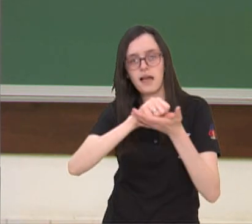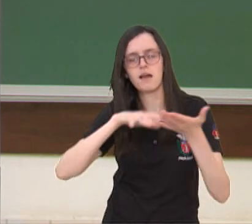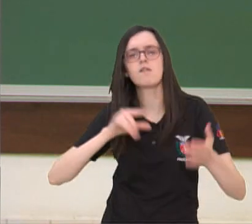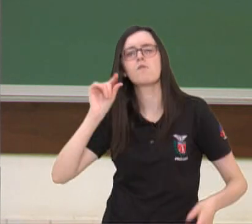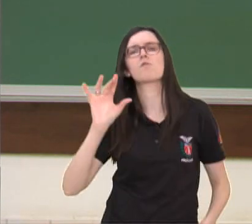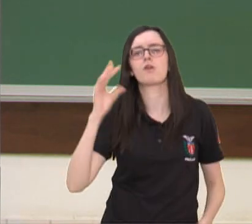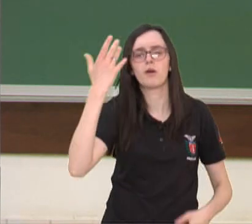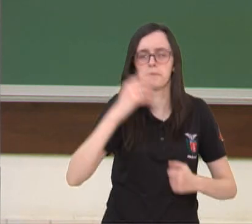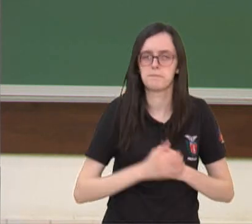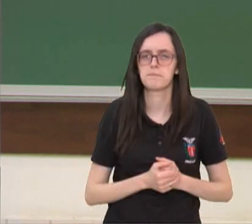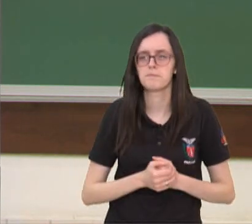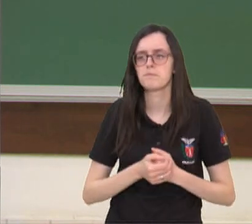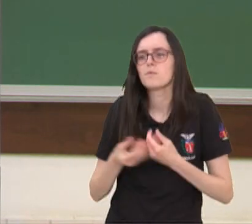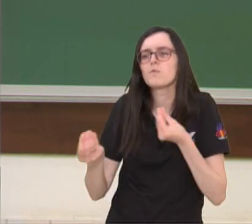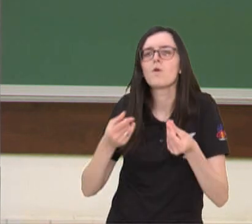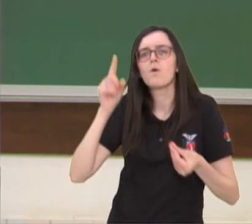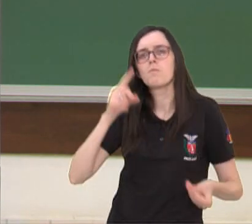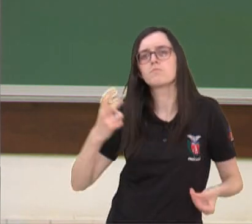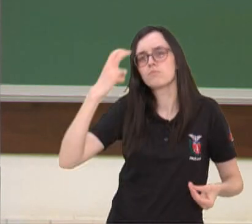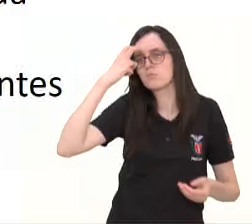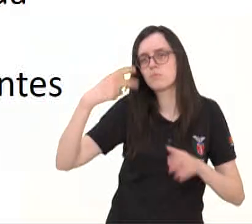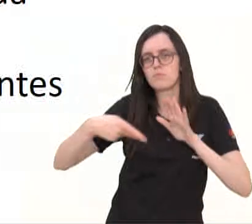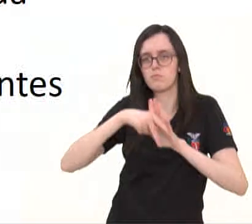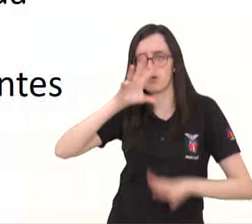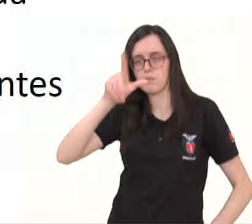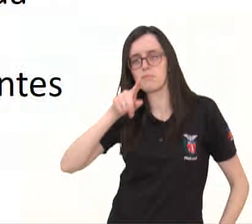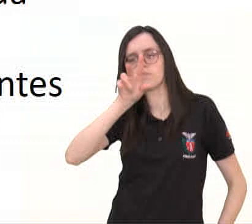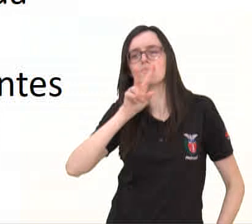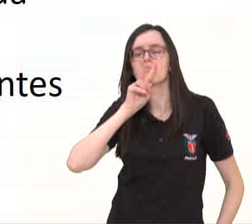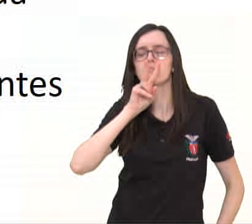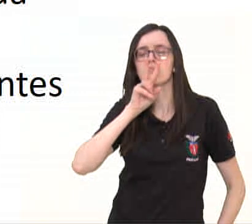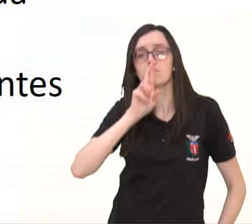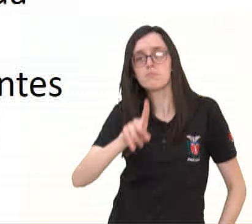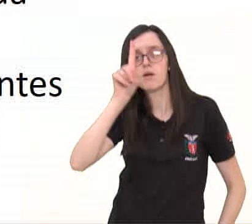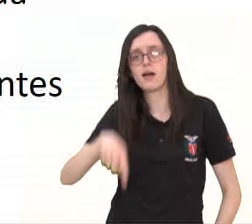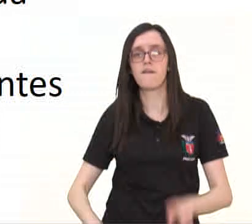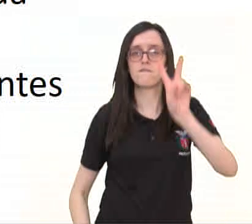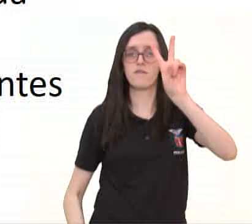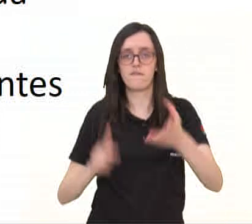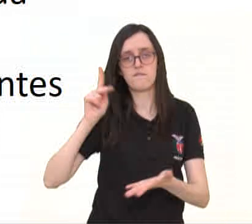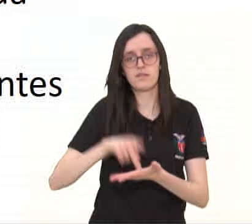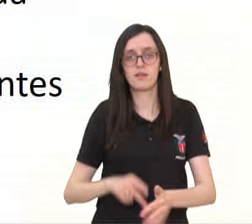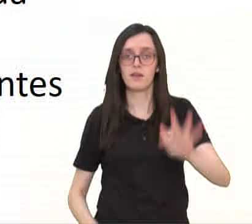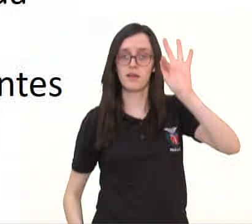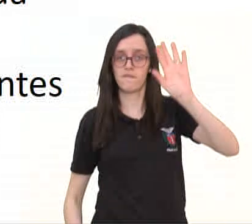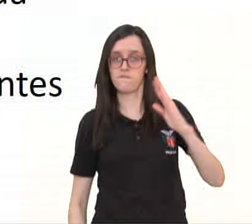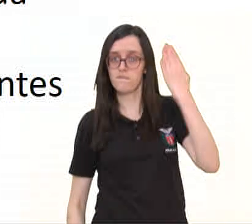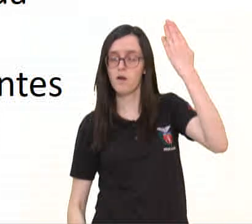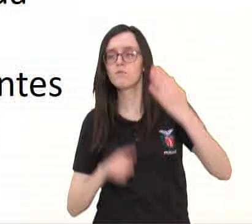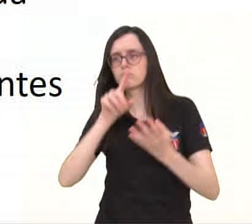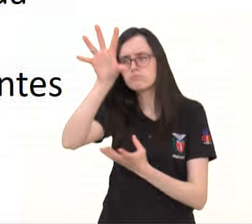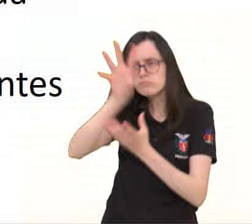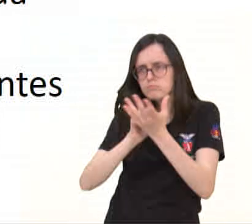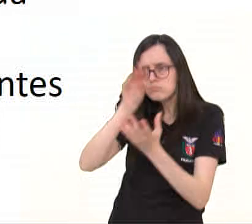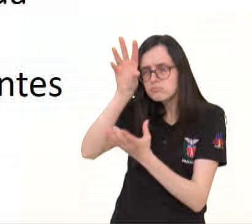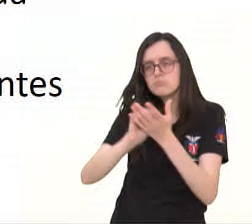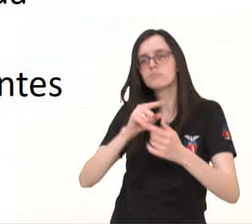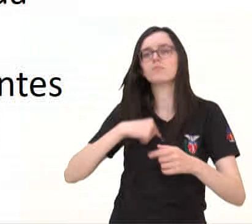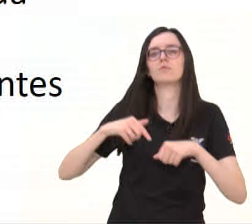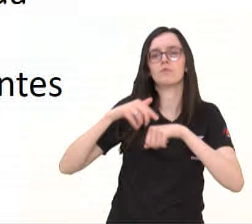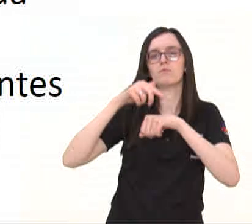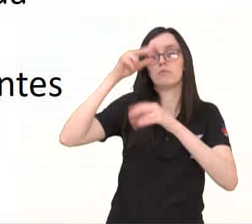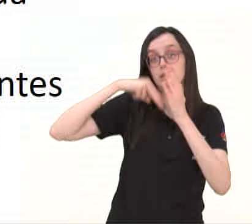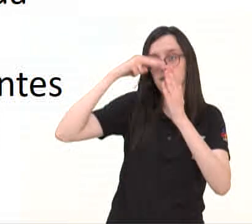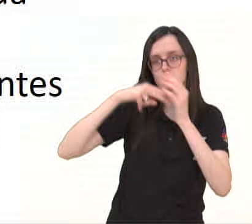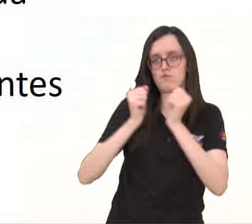exercício, como que fica a cultura africana? Você vai responder V para verdadeiro, F para falso, copie, e eu vou ler com